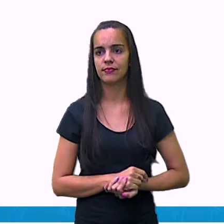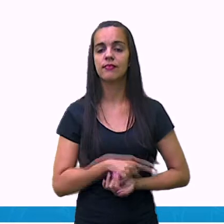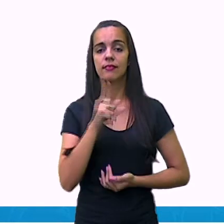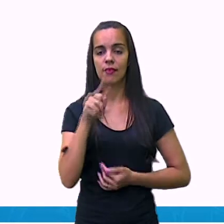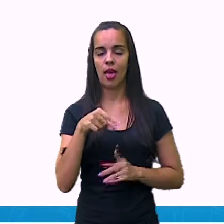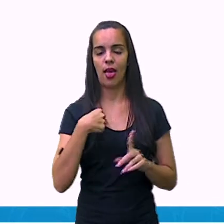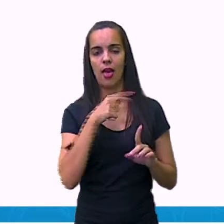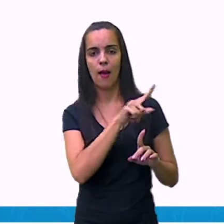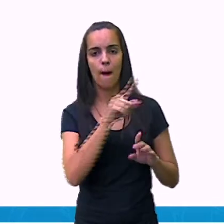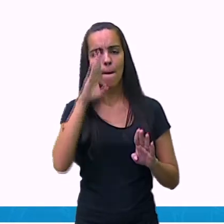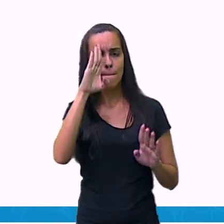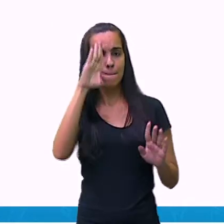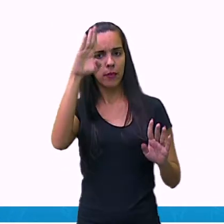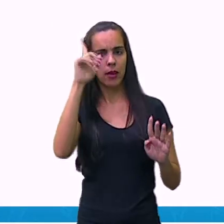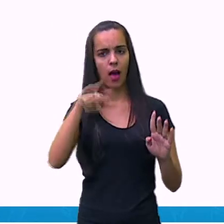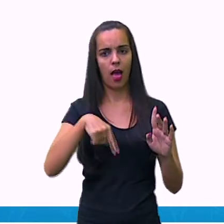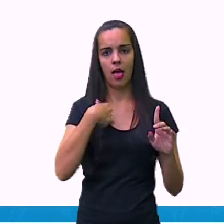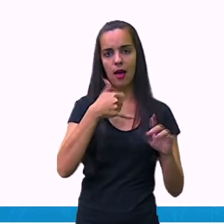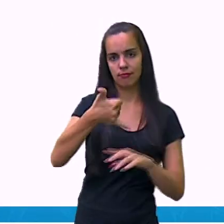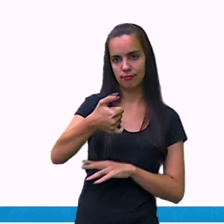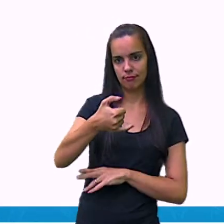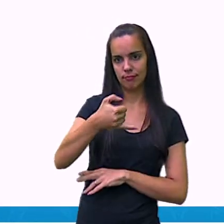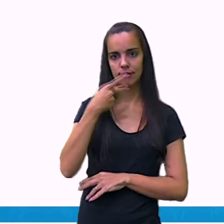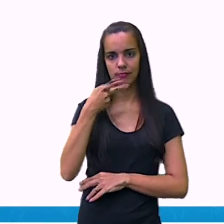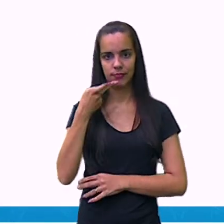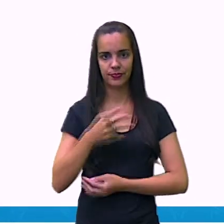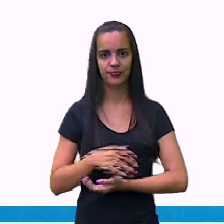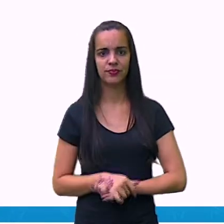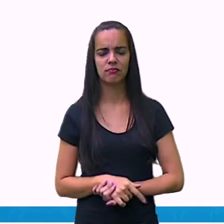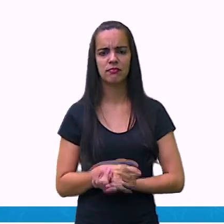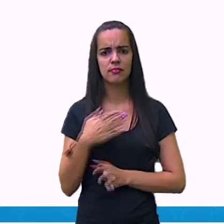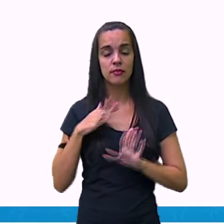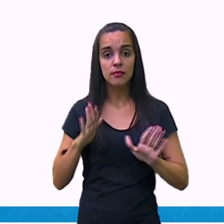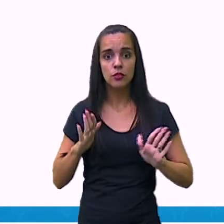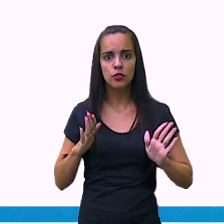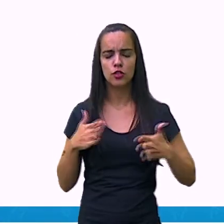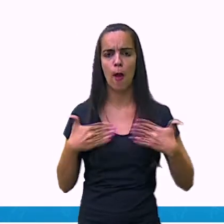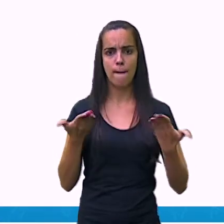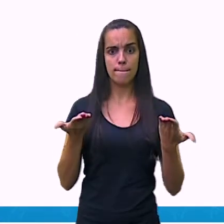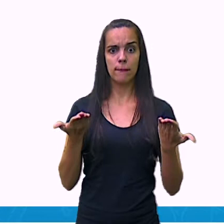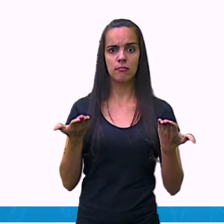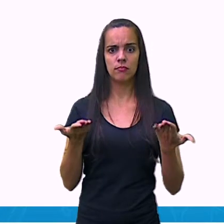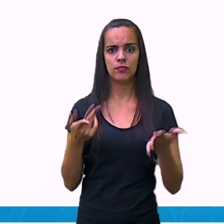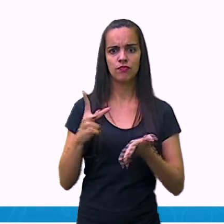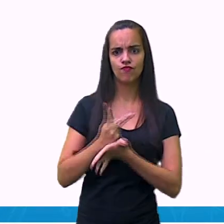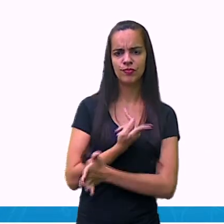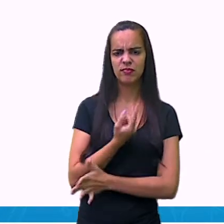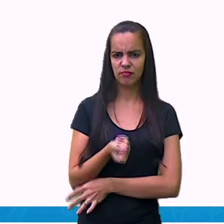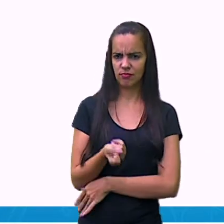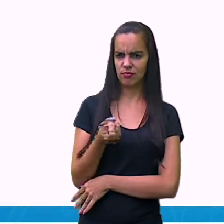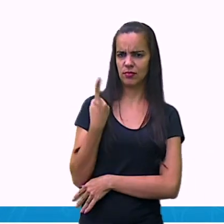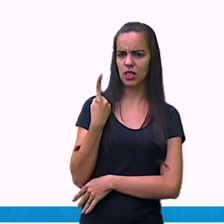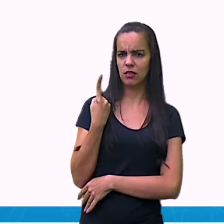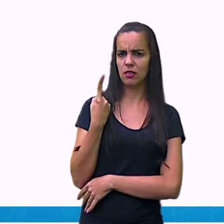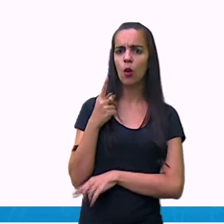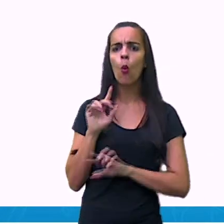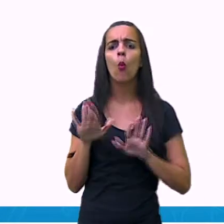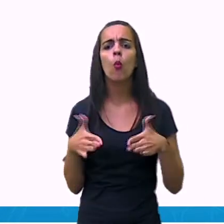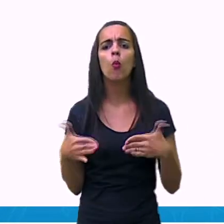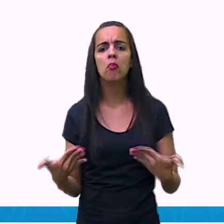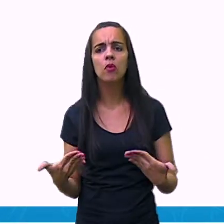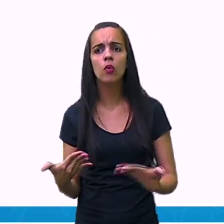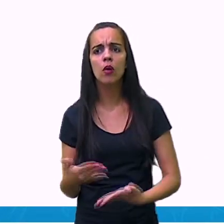a caneta falante. De repente, aconteceu um fato estranho. Que fato